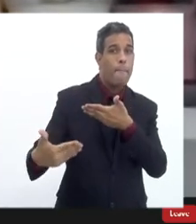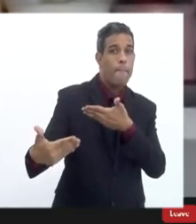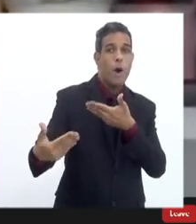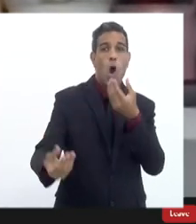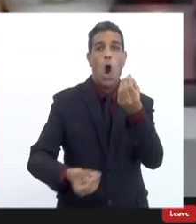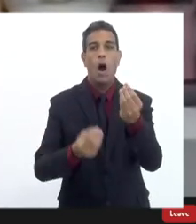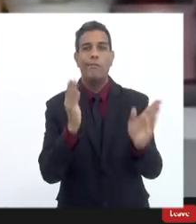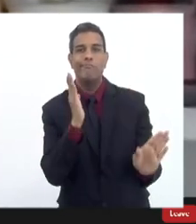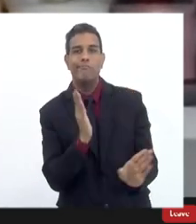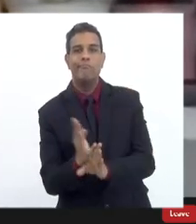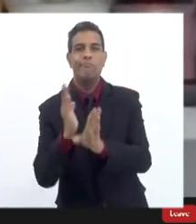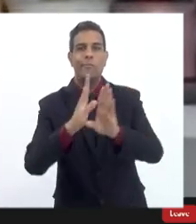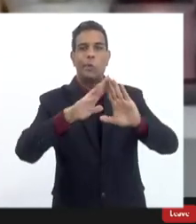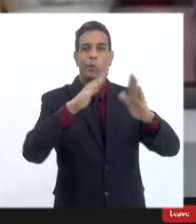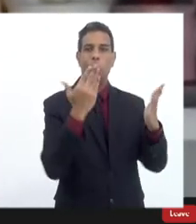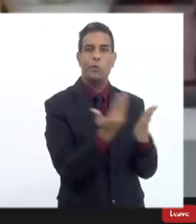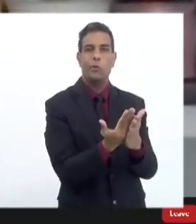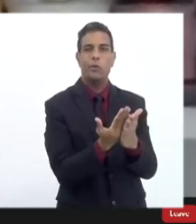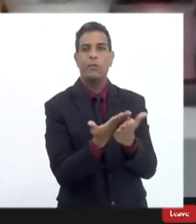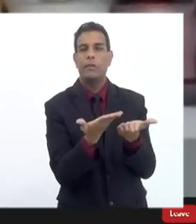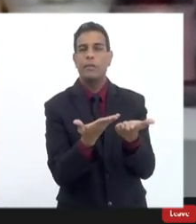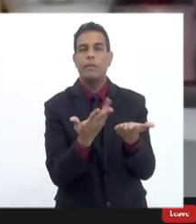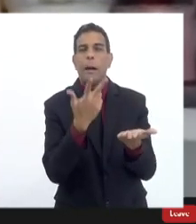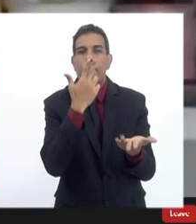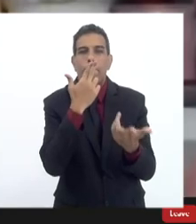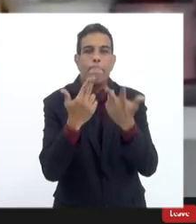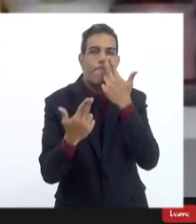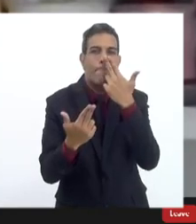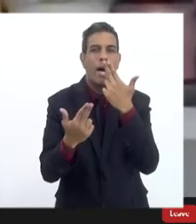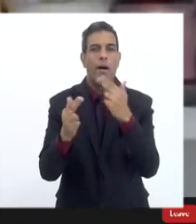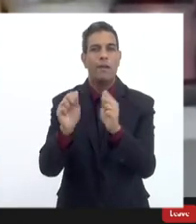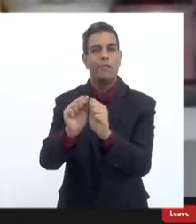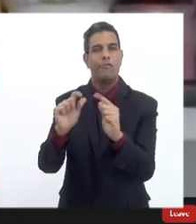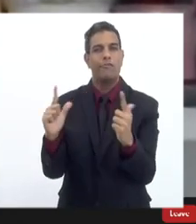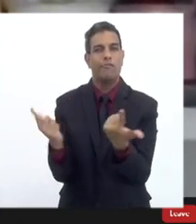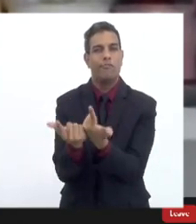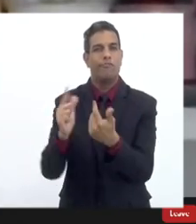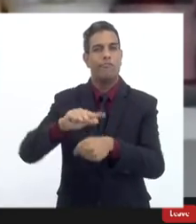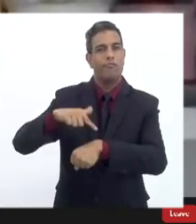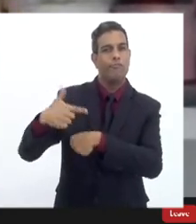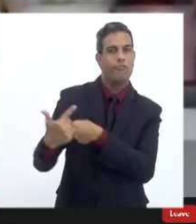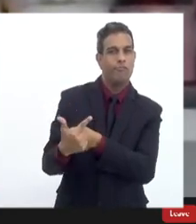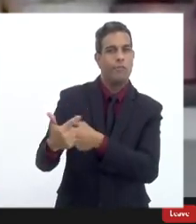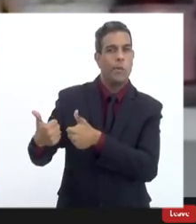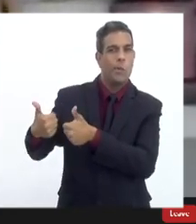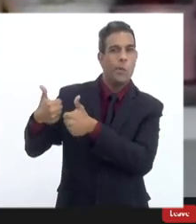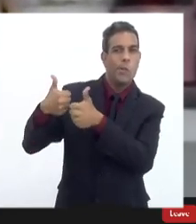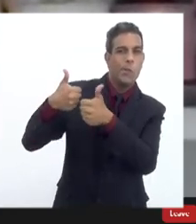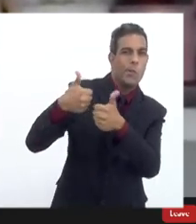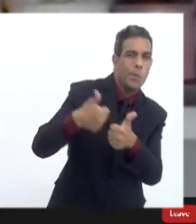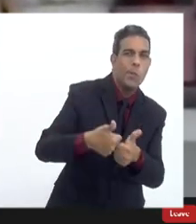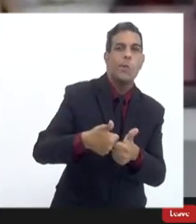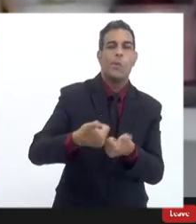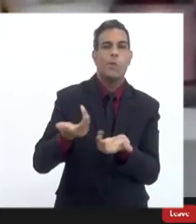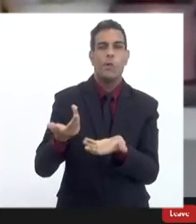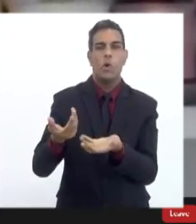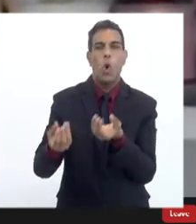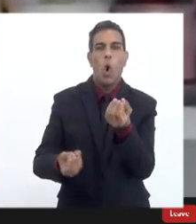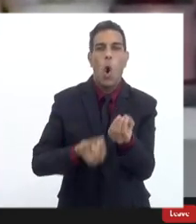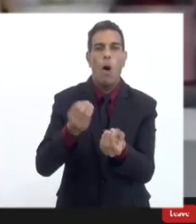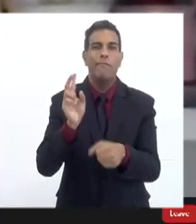A gente deveria desejar que a Alerj, no seu papel de acompanhante,